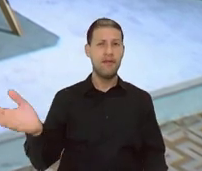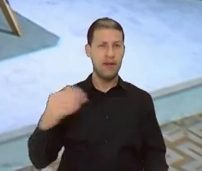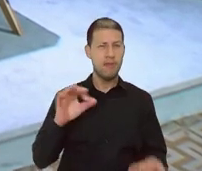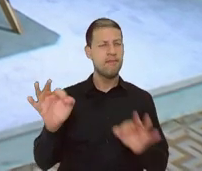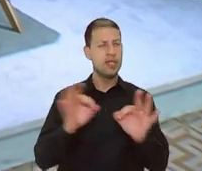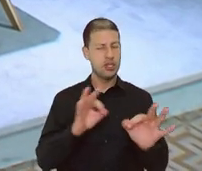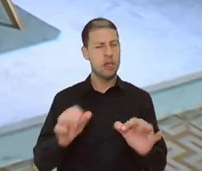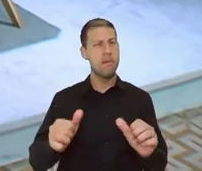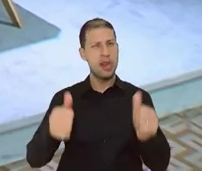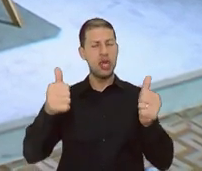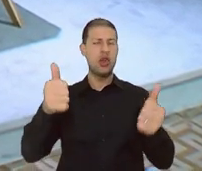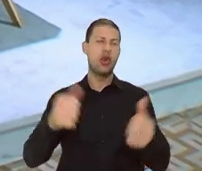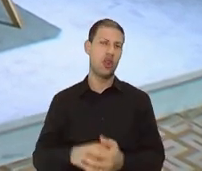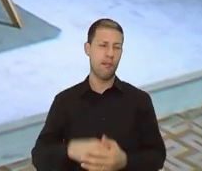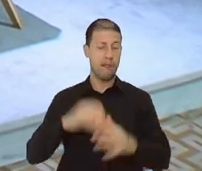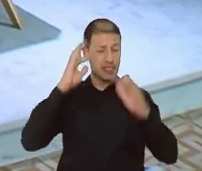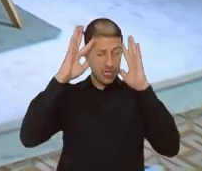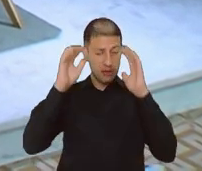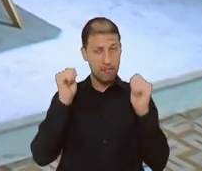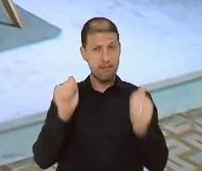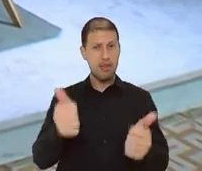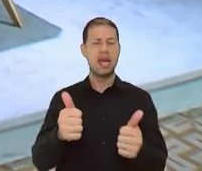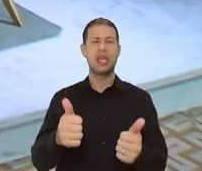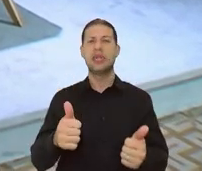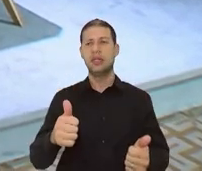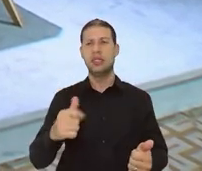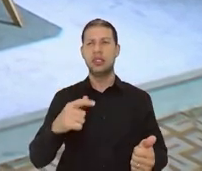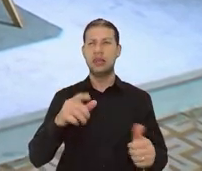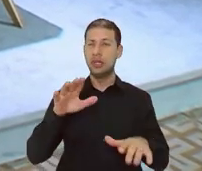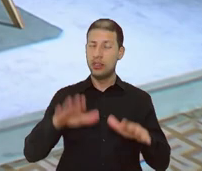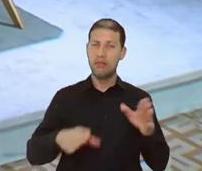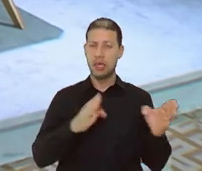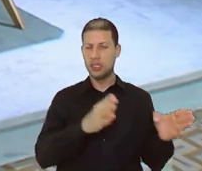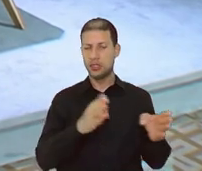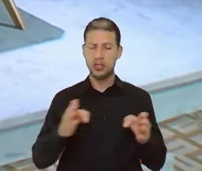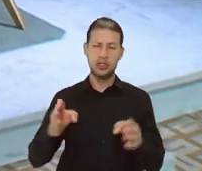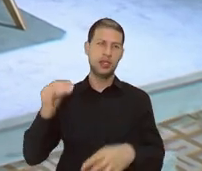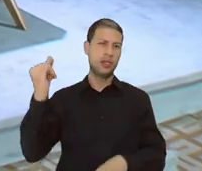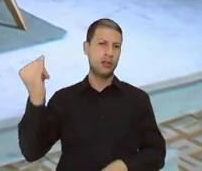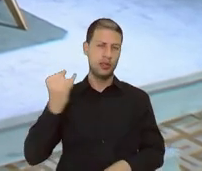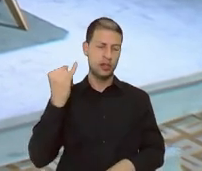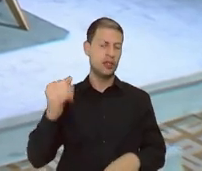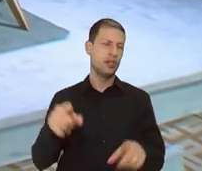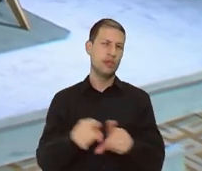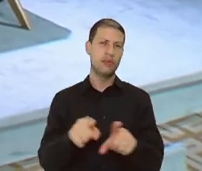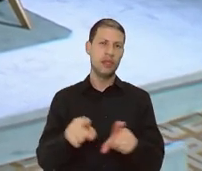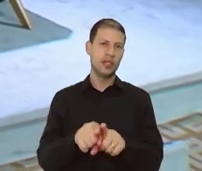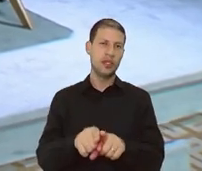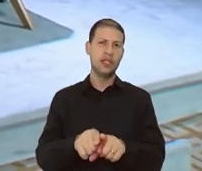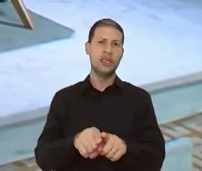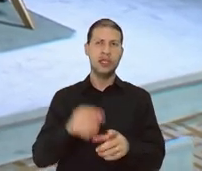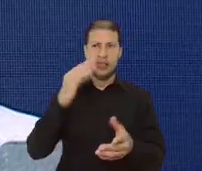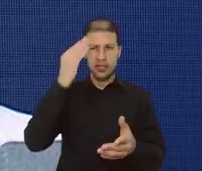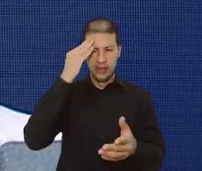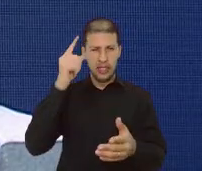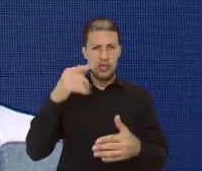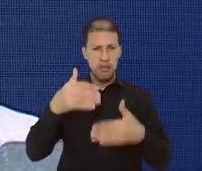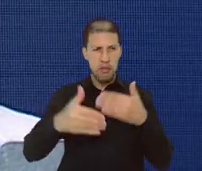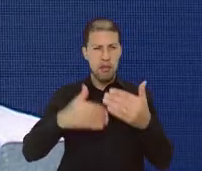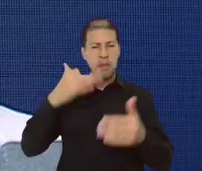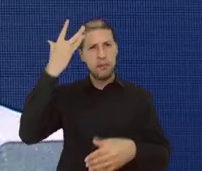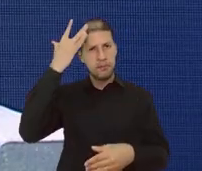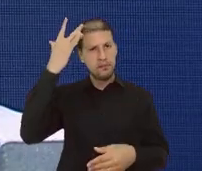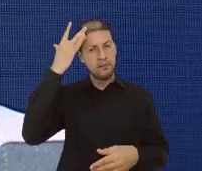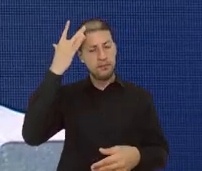ele vem mais bem pensado ele entende que esses estágios são importantes e e entende esse maturação a gente via